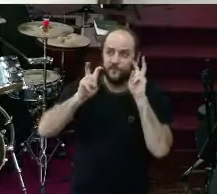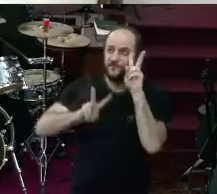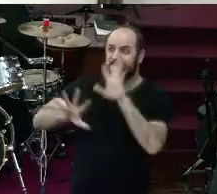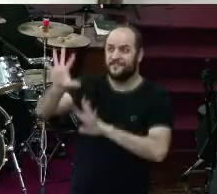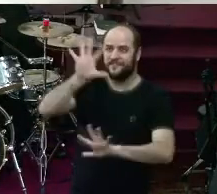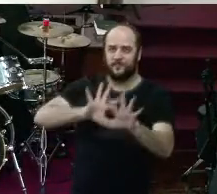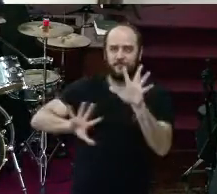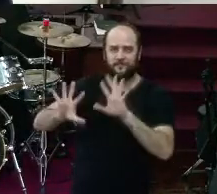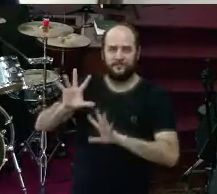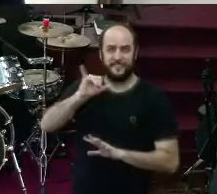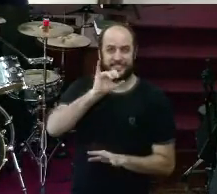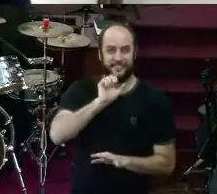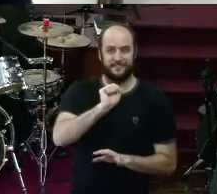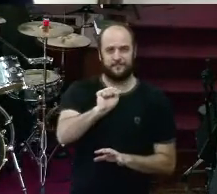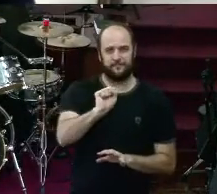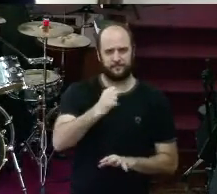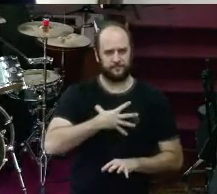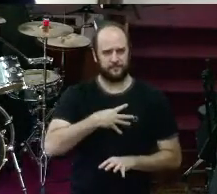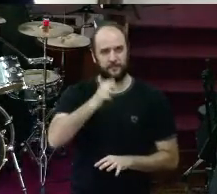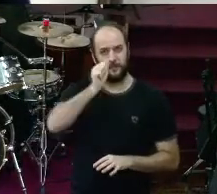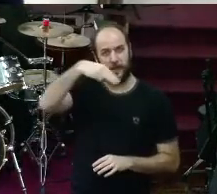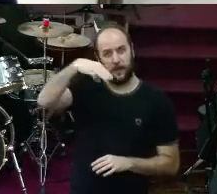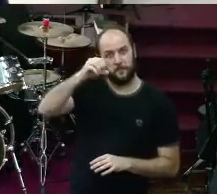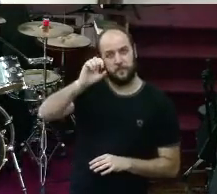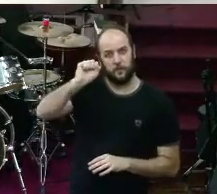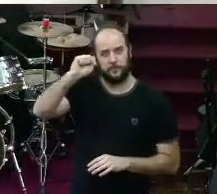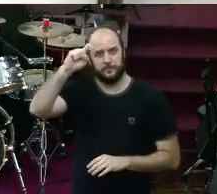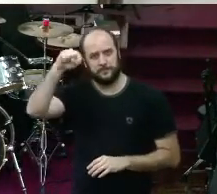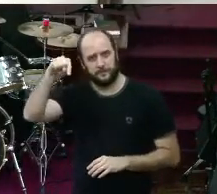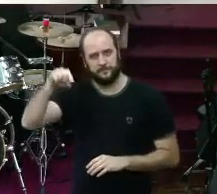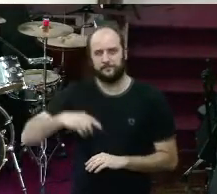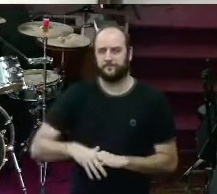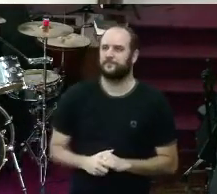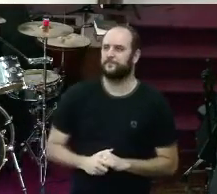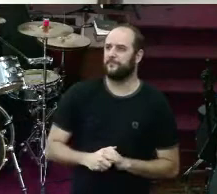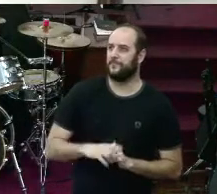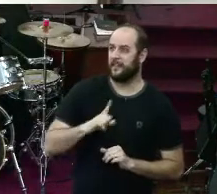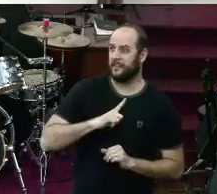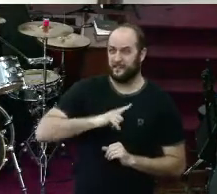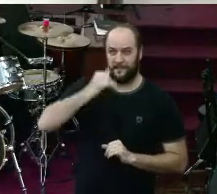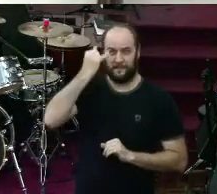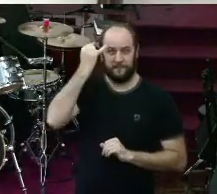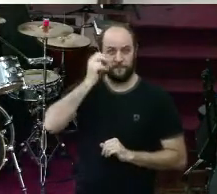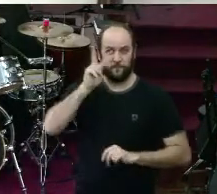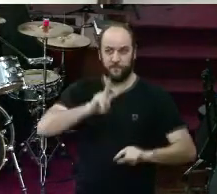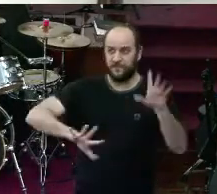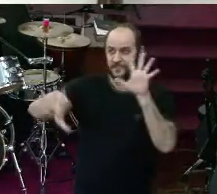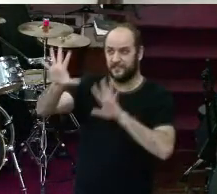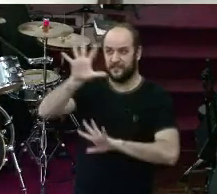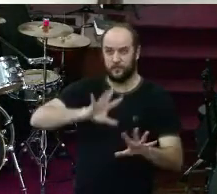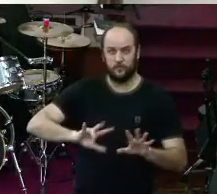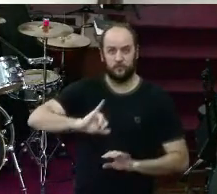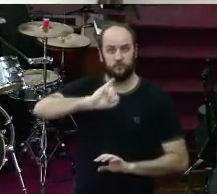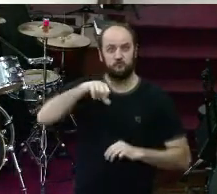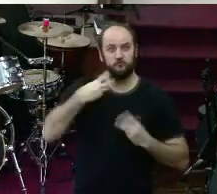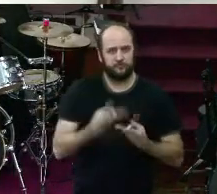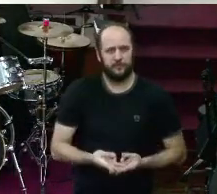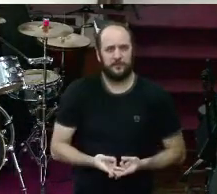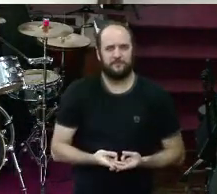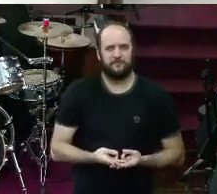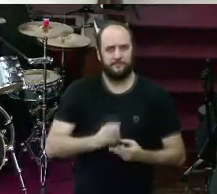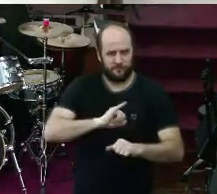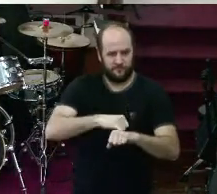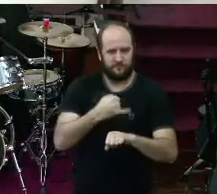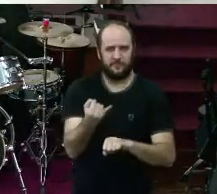de Amós, que ele teve a respeito de Judá e Jerusalém, e ele profetizou durante o período de